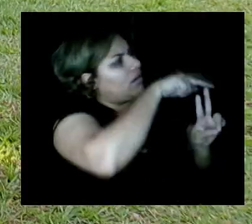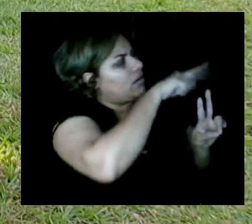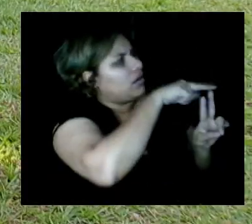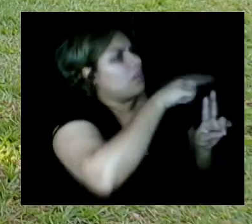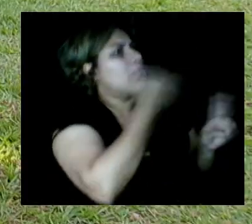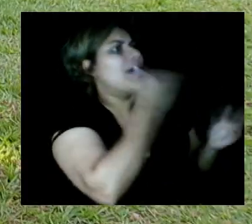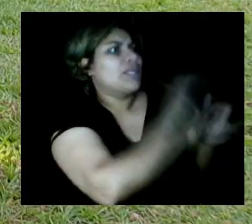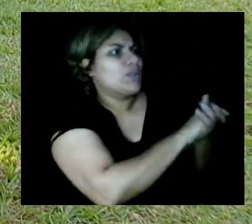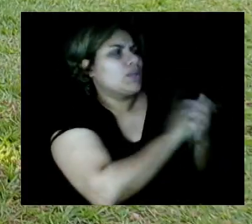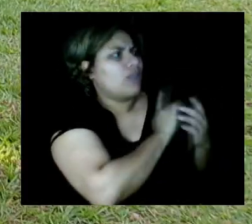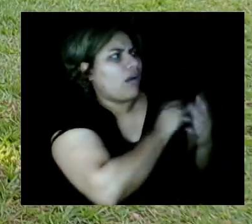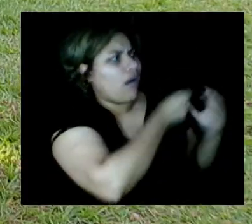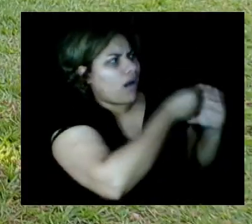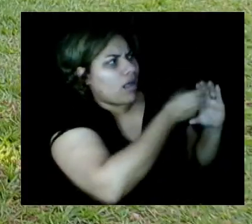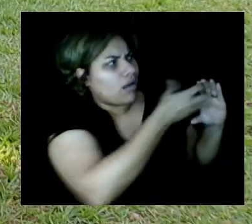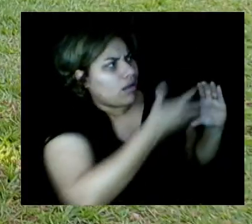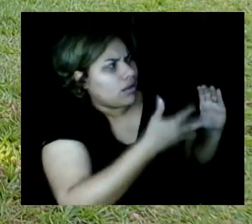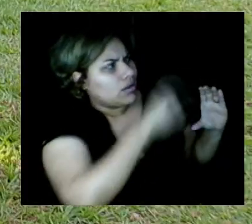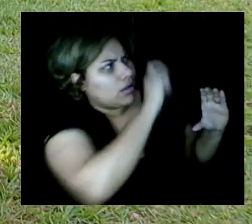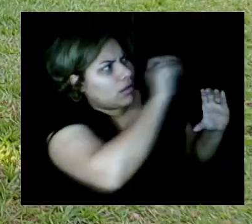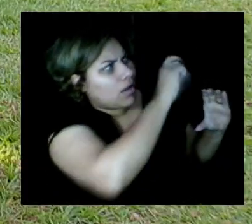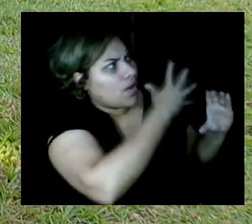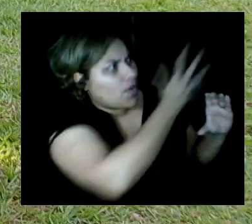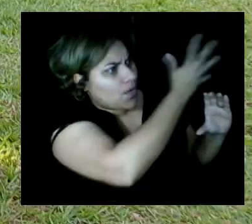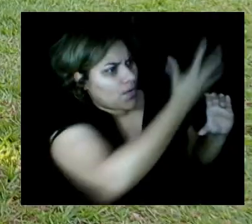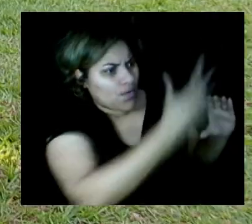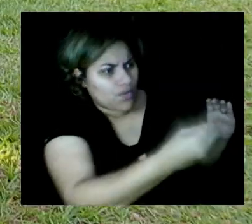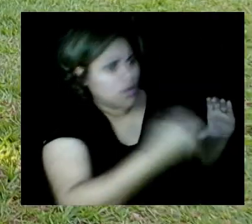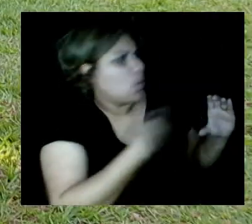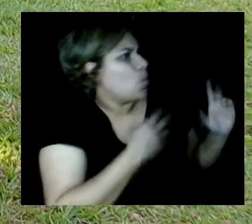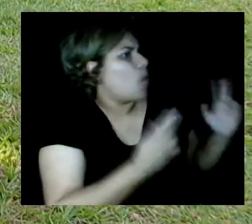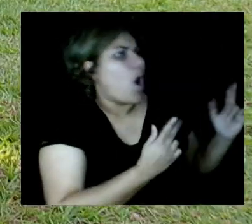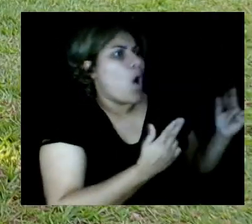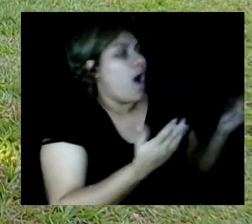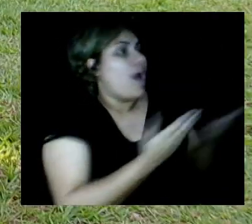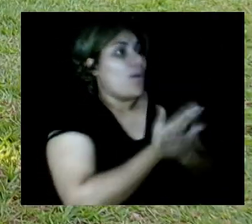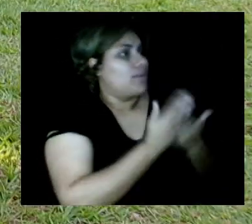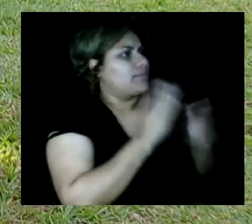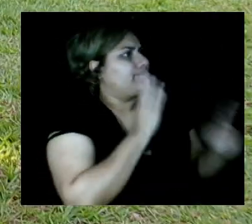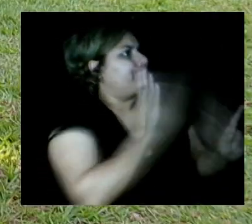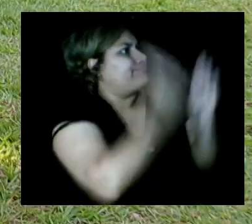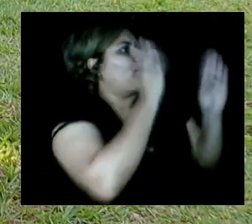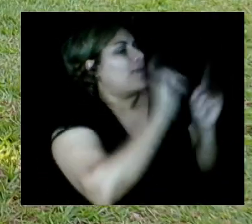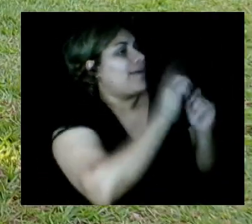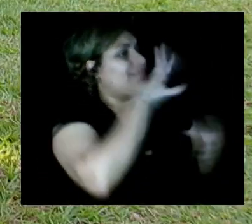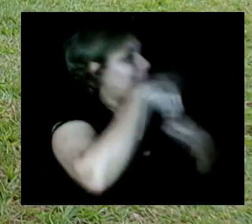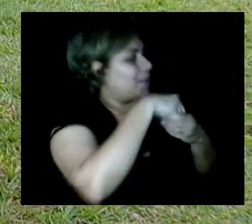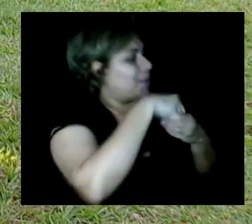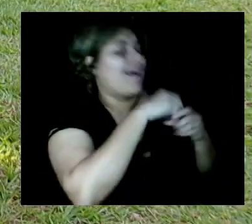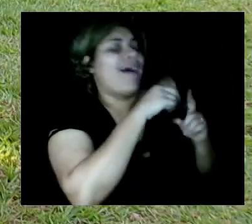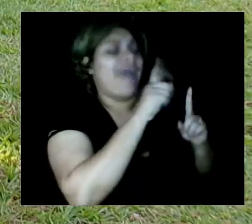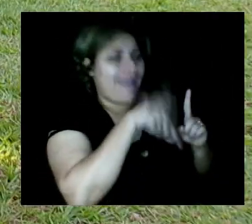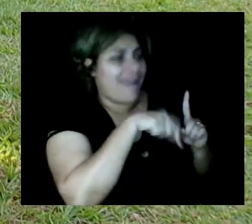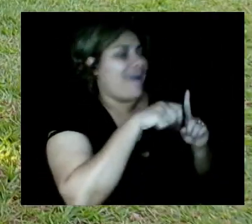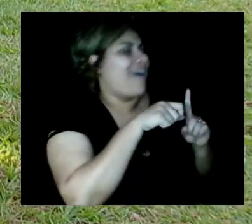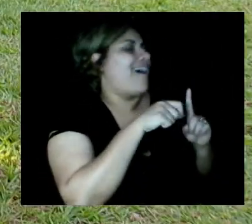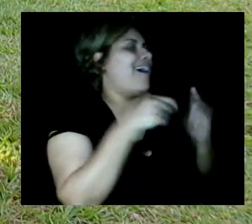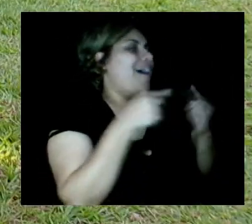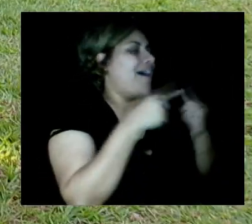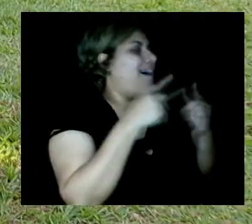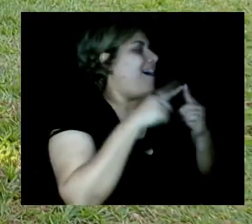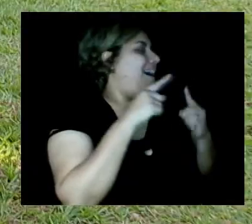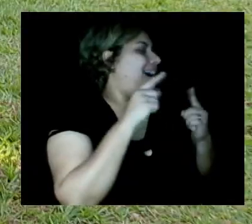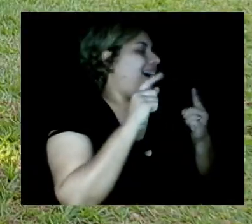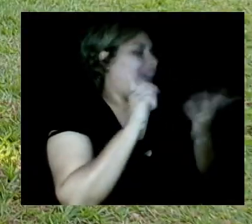filho criança, e alguns estão sendo laudados agora adultos também dentro do espectro. que é mais um dado para a gente ficar atento e